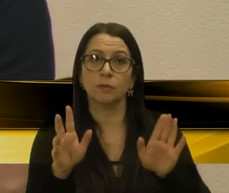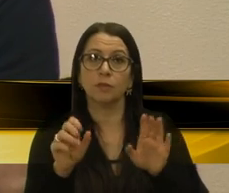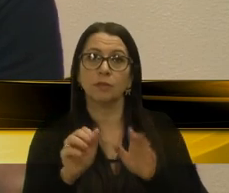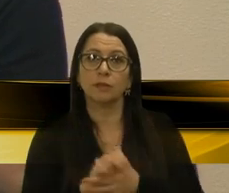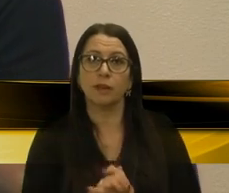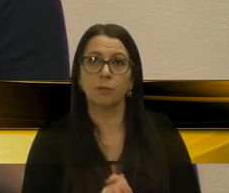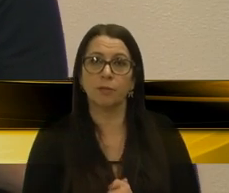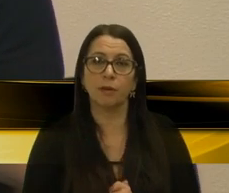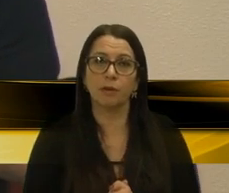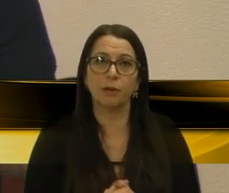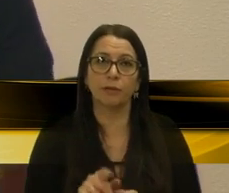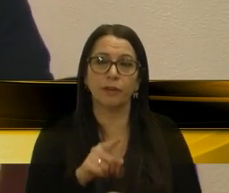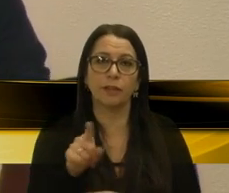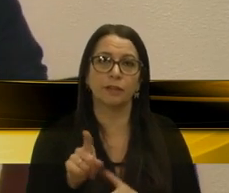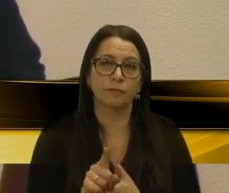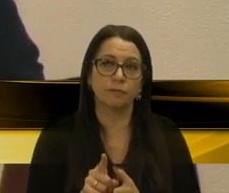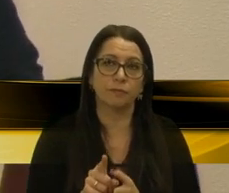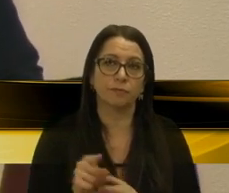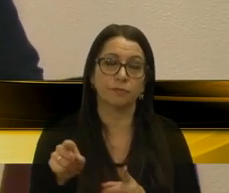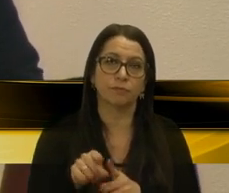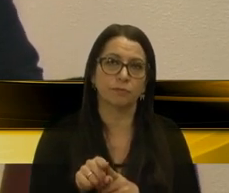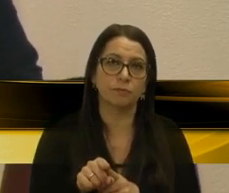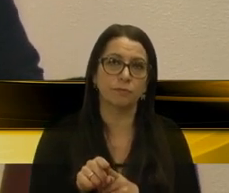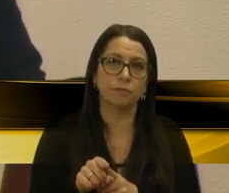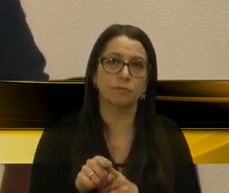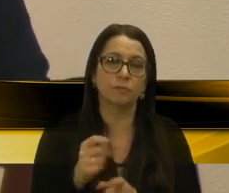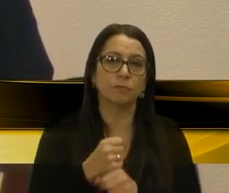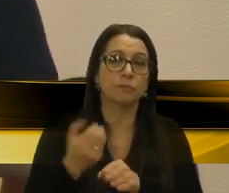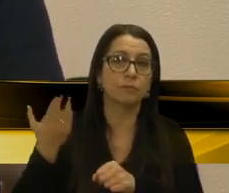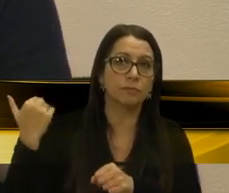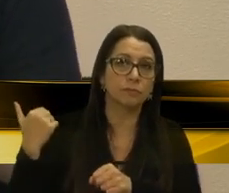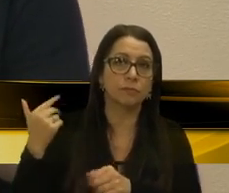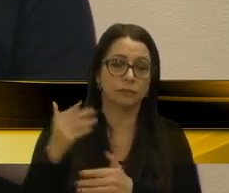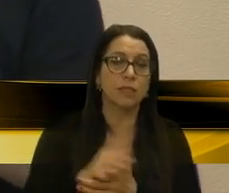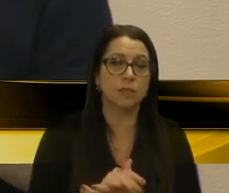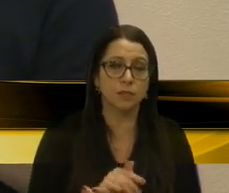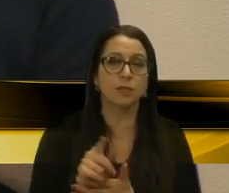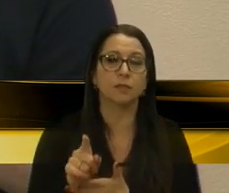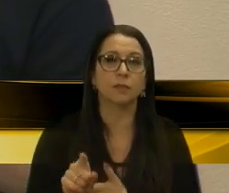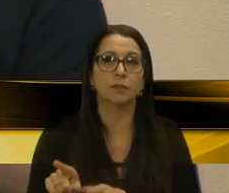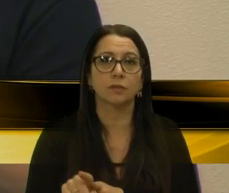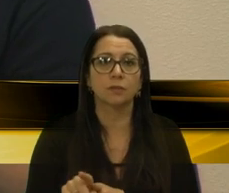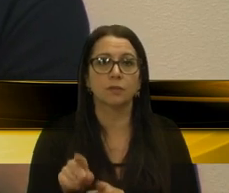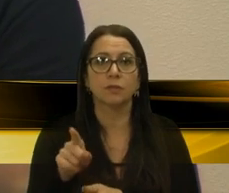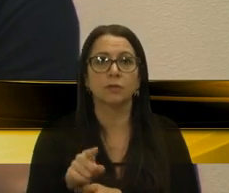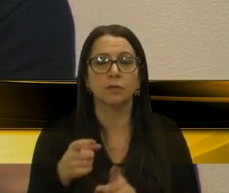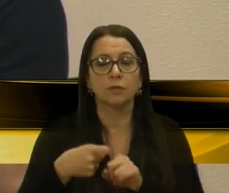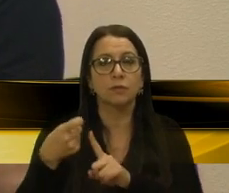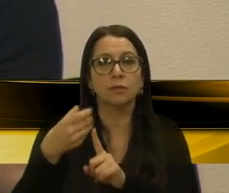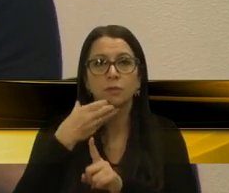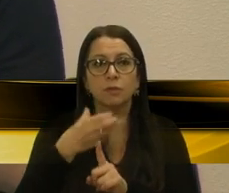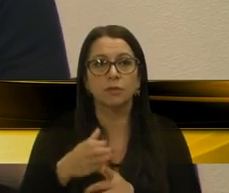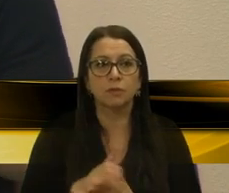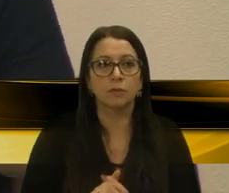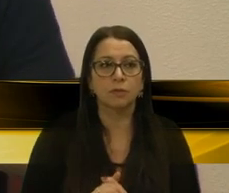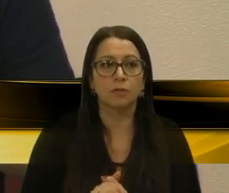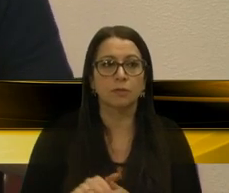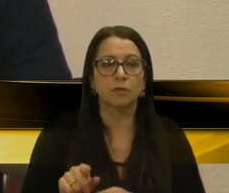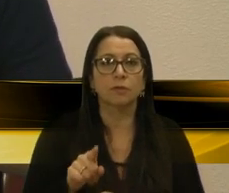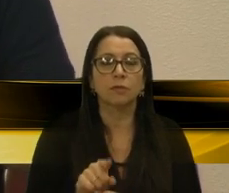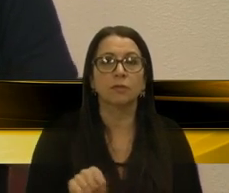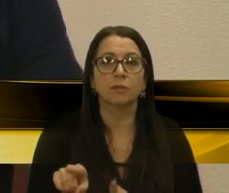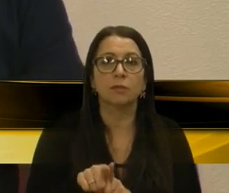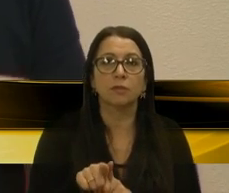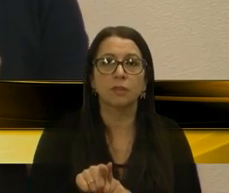clara. Só não foi feito mais o ano passado, em dezembro, porque nós tivemos, durante todo o mês de dezembro, a área de recursos humanos